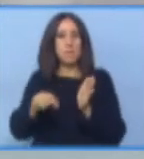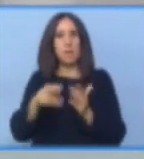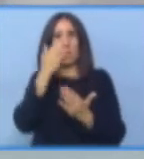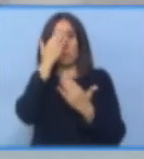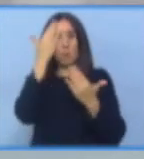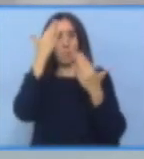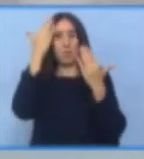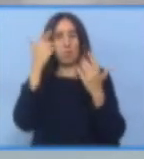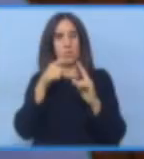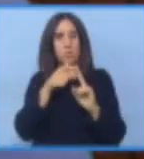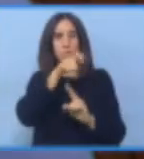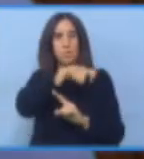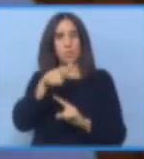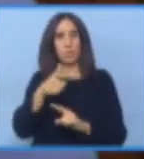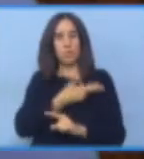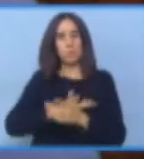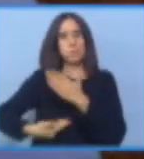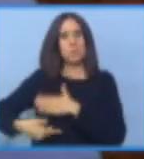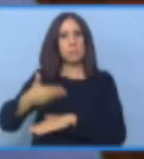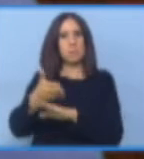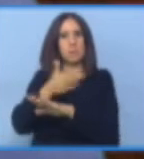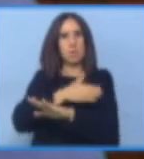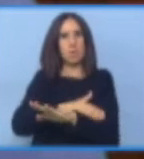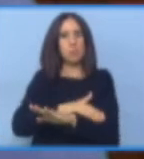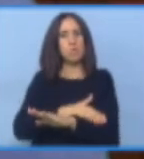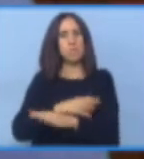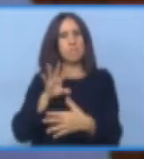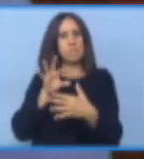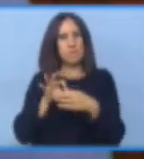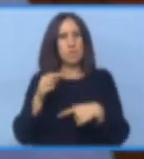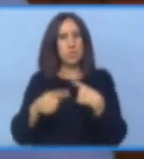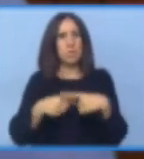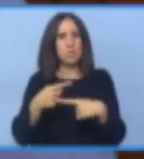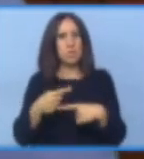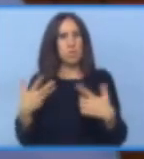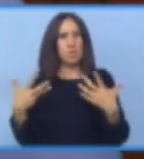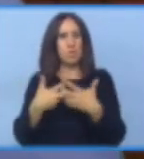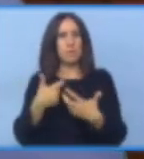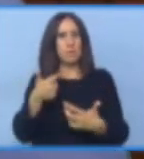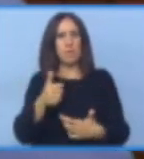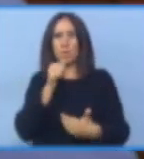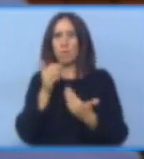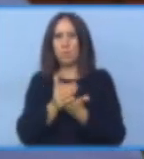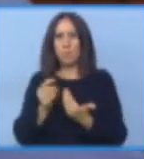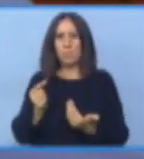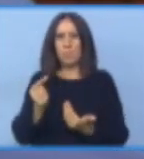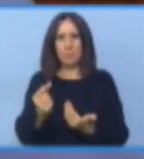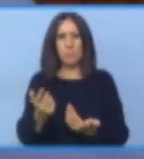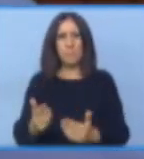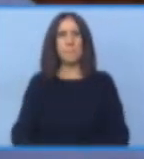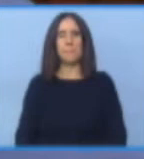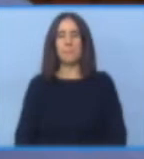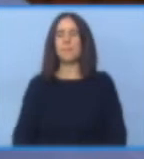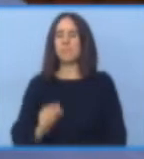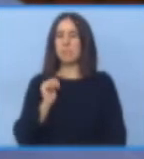homenagem aos antepassados, ainda pertencem a esta geração que integrava bem a morte no dia-a-dia. Não é? Certo,